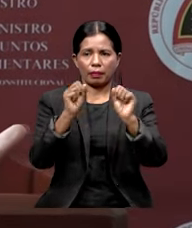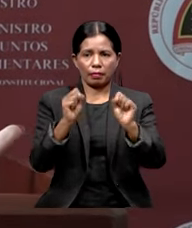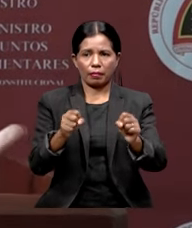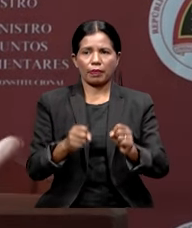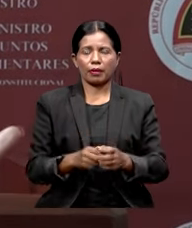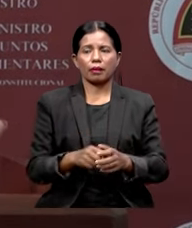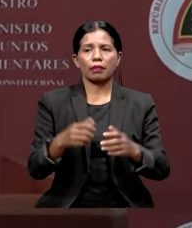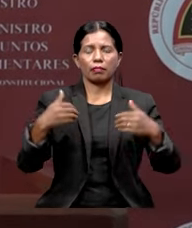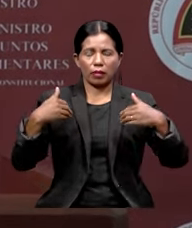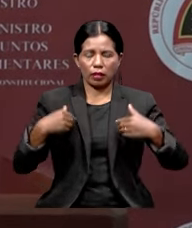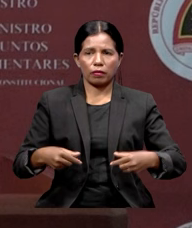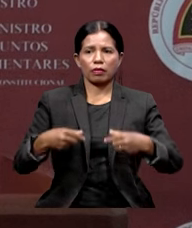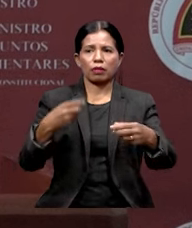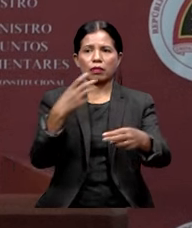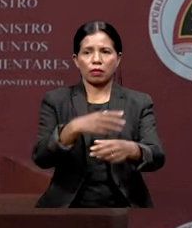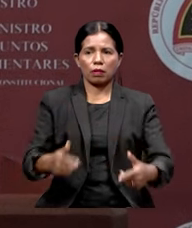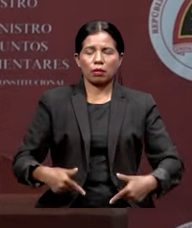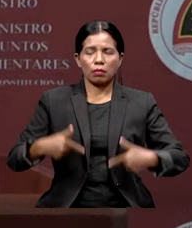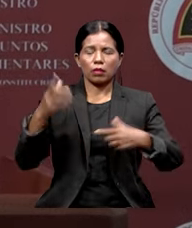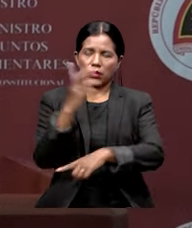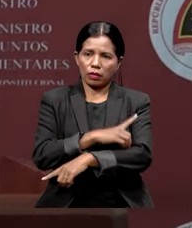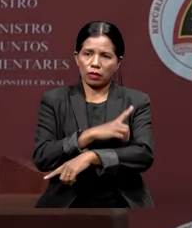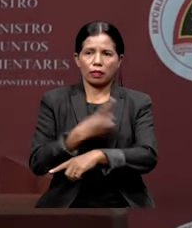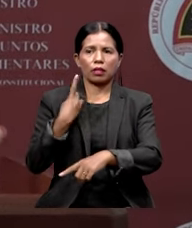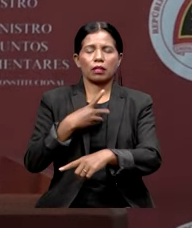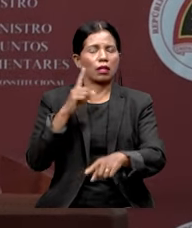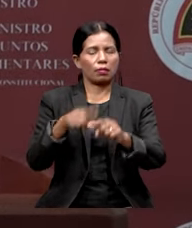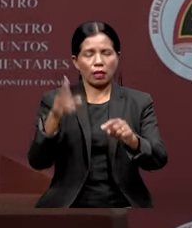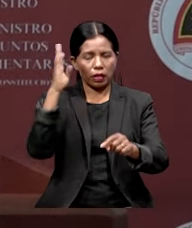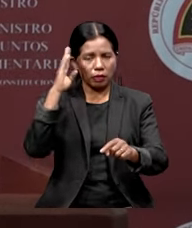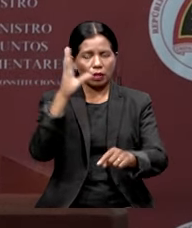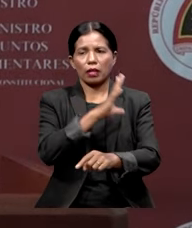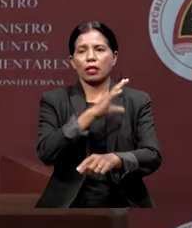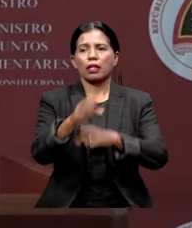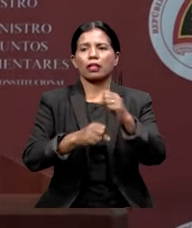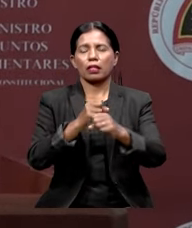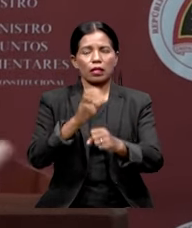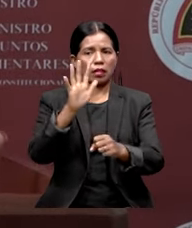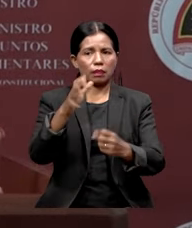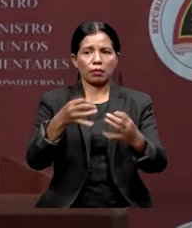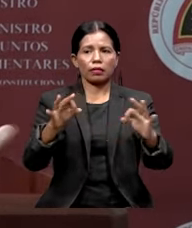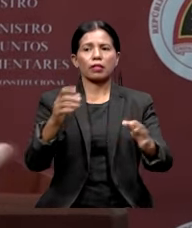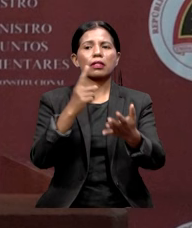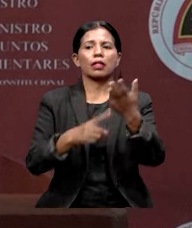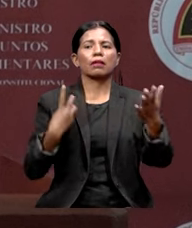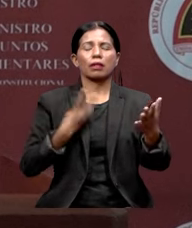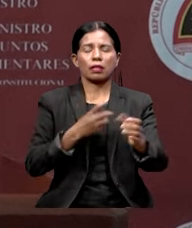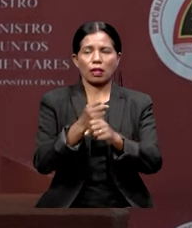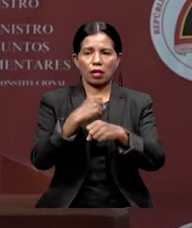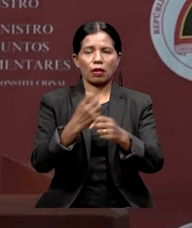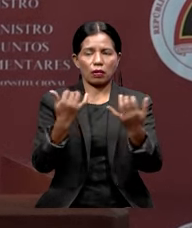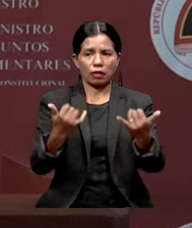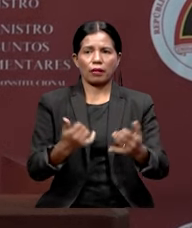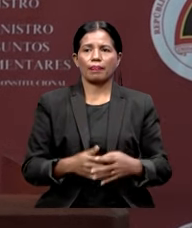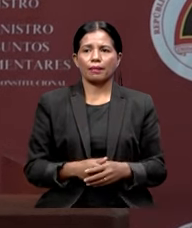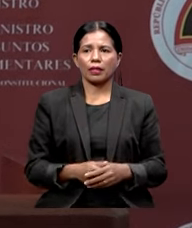bele e impacto Duni Bamures Lorlorónia e lá ita lá bele hanu indente a torrente o mandato tina Lima remata sei da mãe tabela halo agora e halo da dão